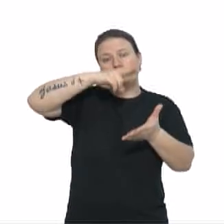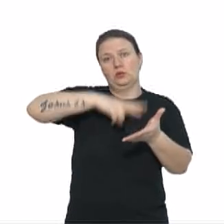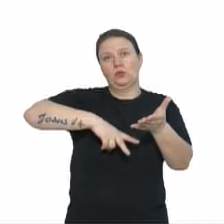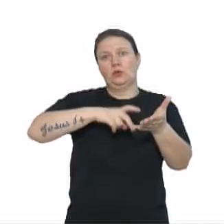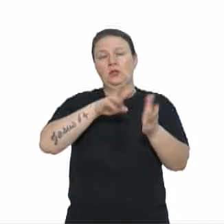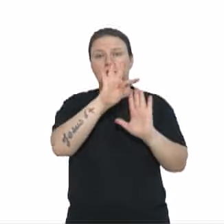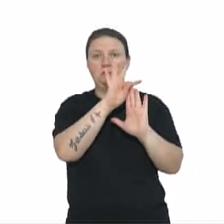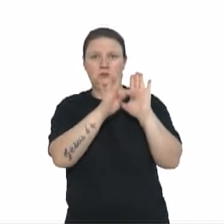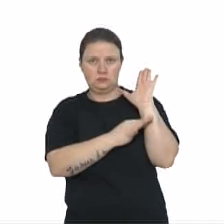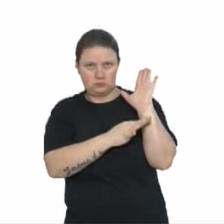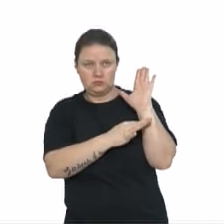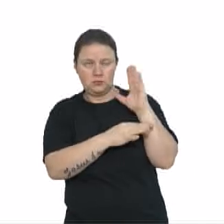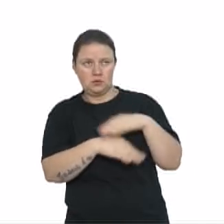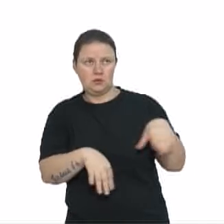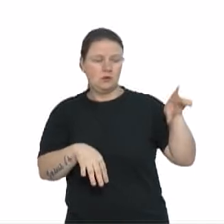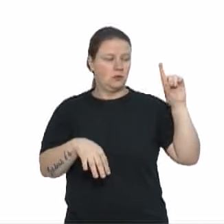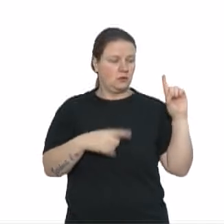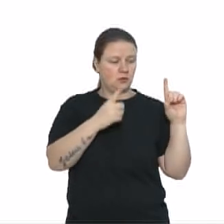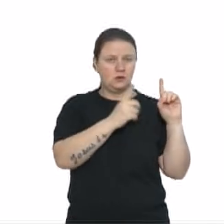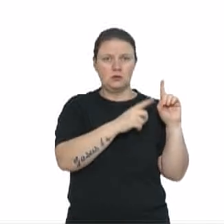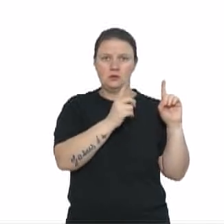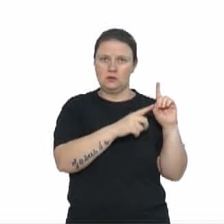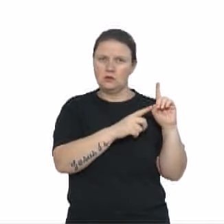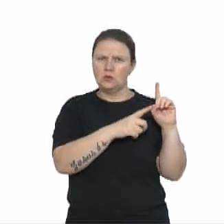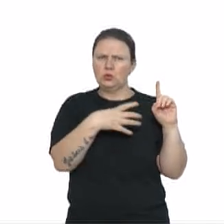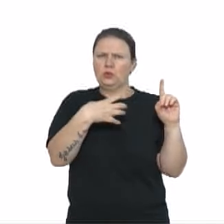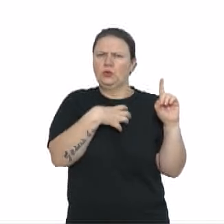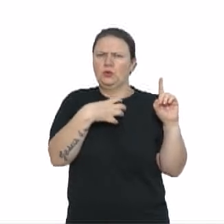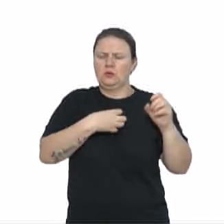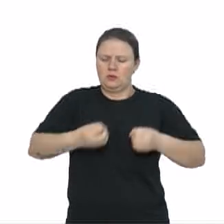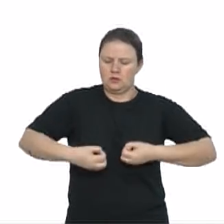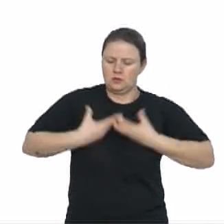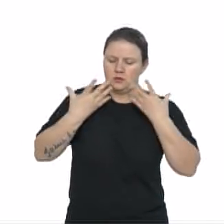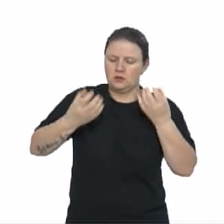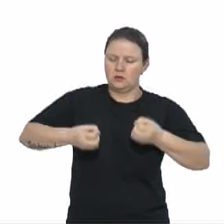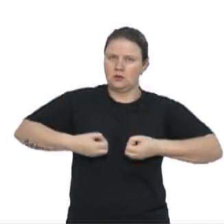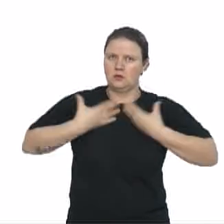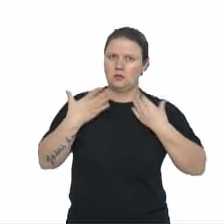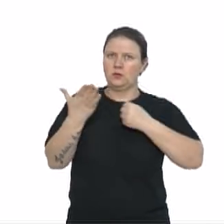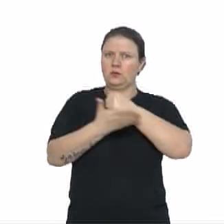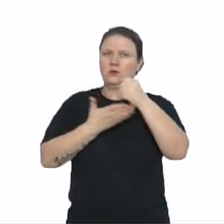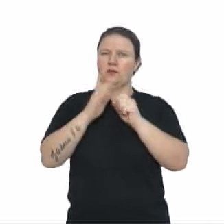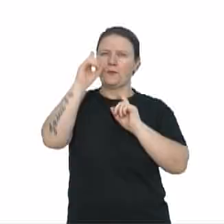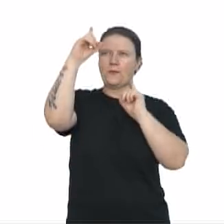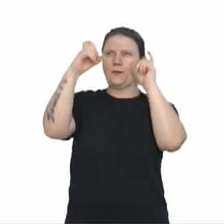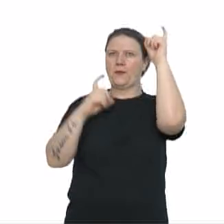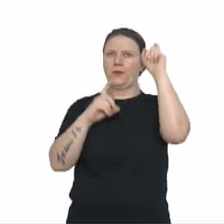palavras. Letra D, é uma forma de expressão baseada